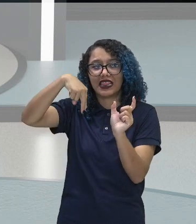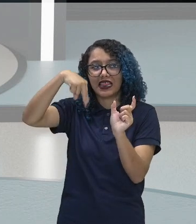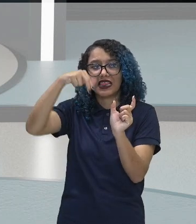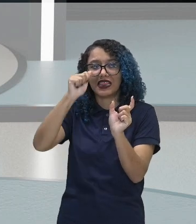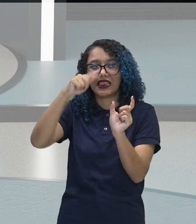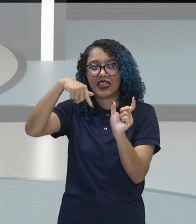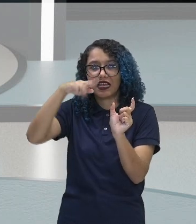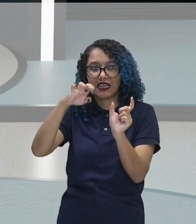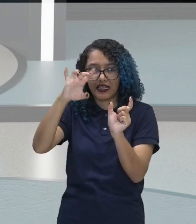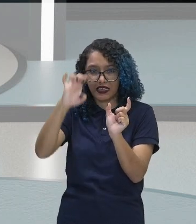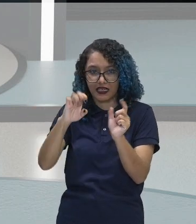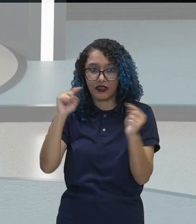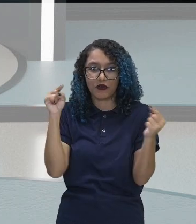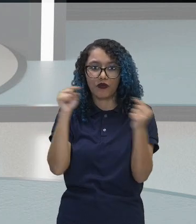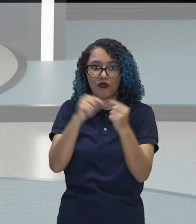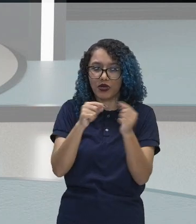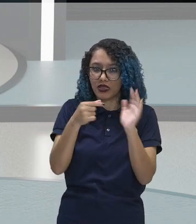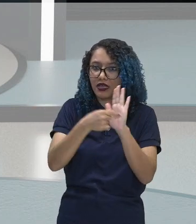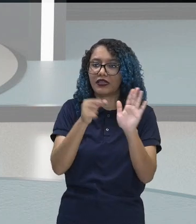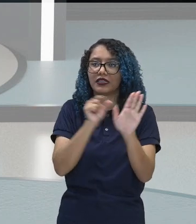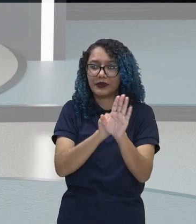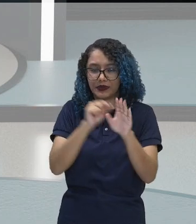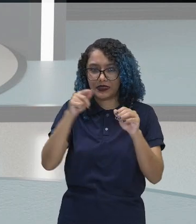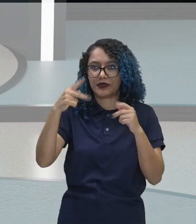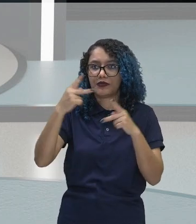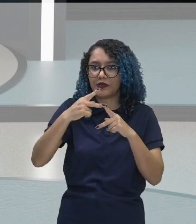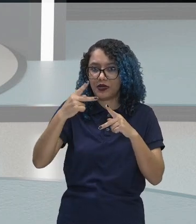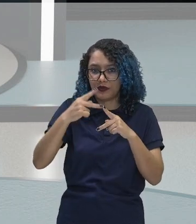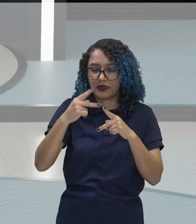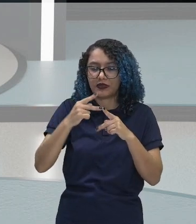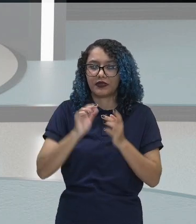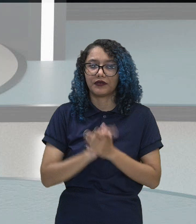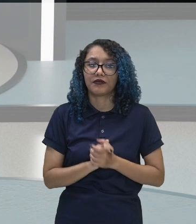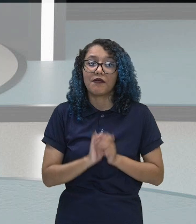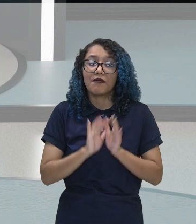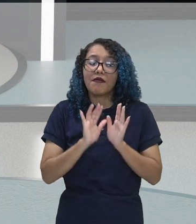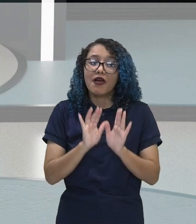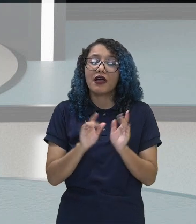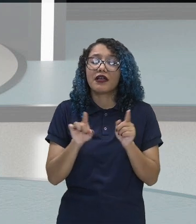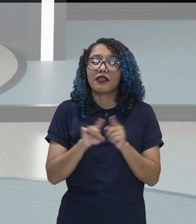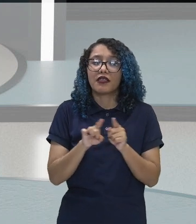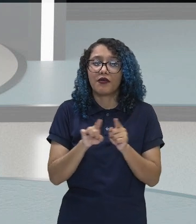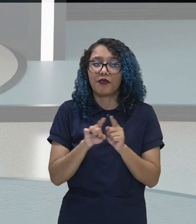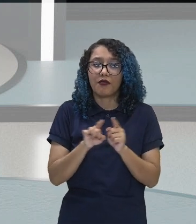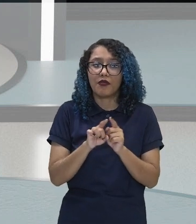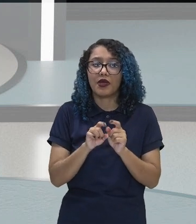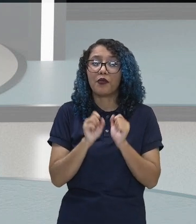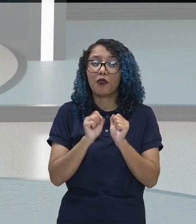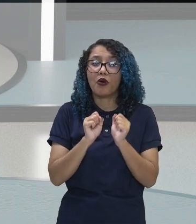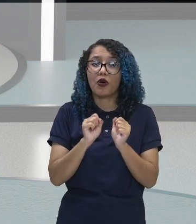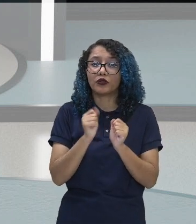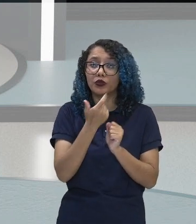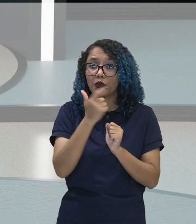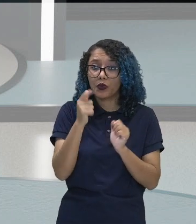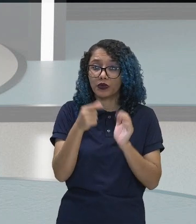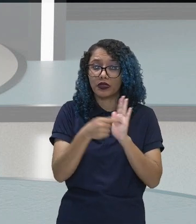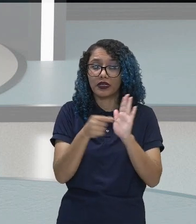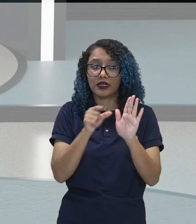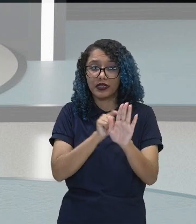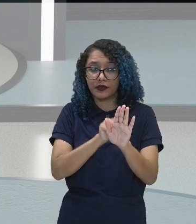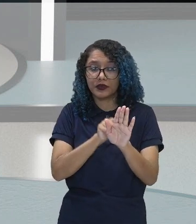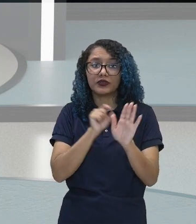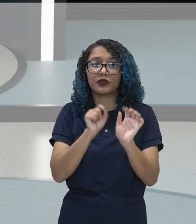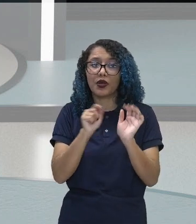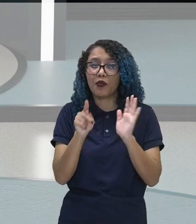de preposição. Mas também, pessoal, pode acontecer a elipse de uma oração